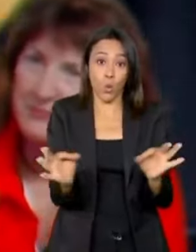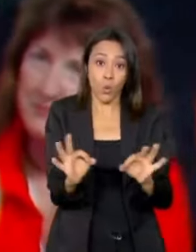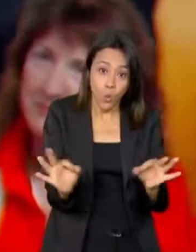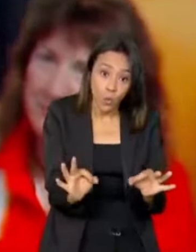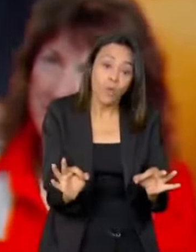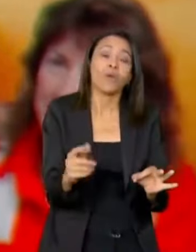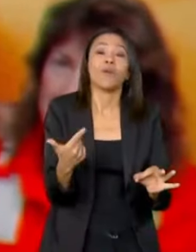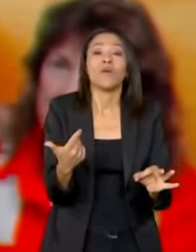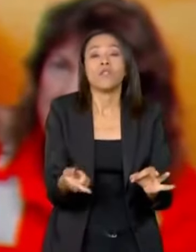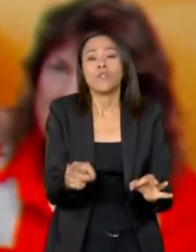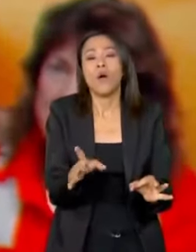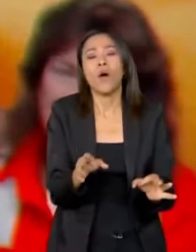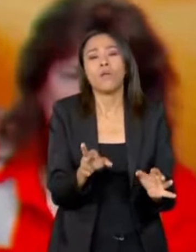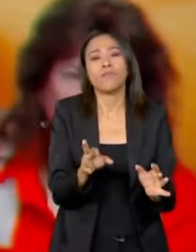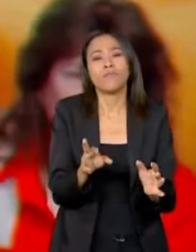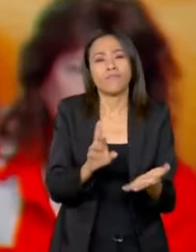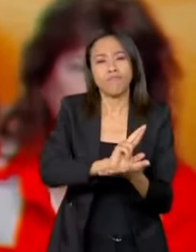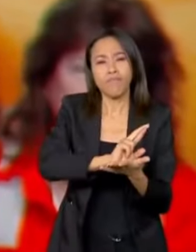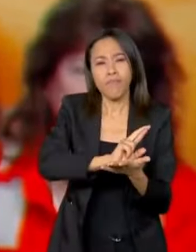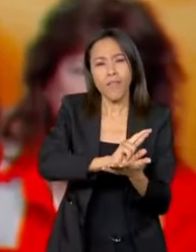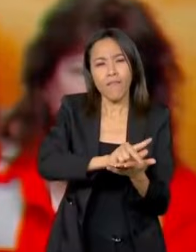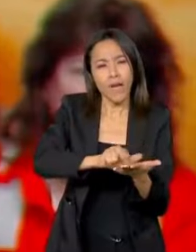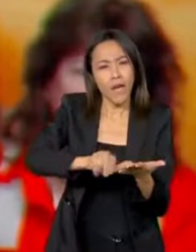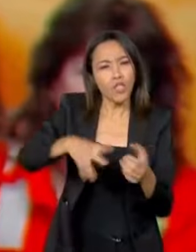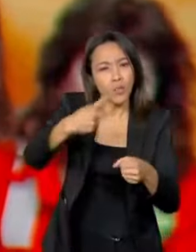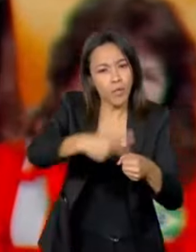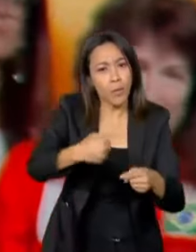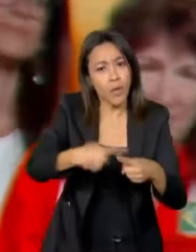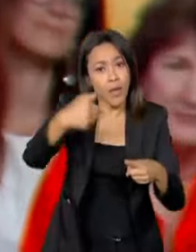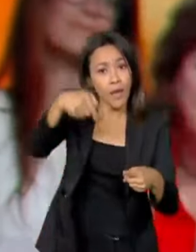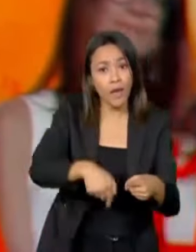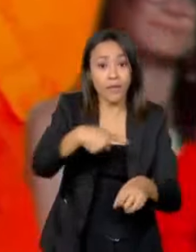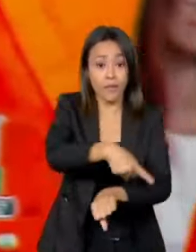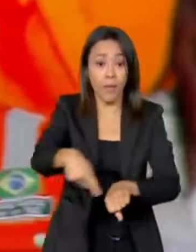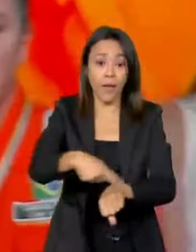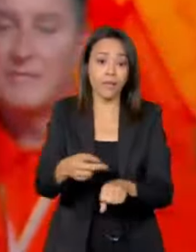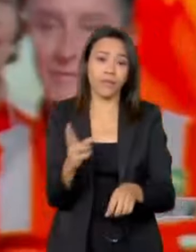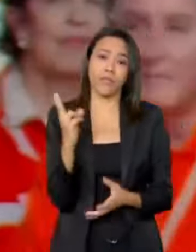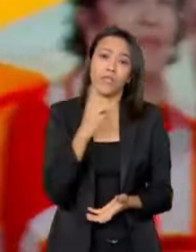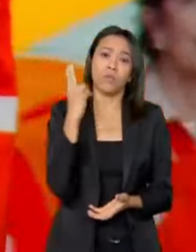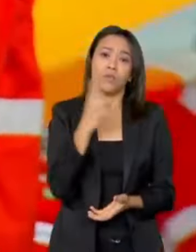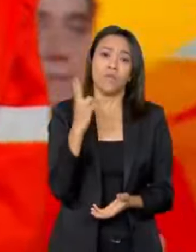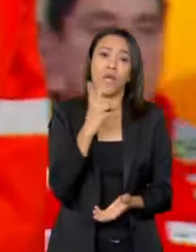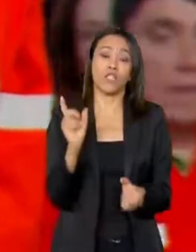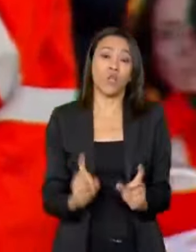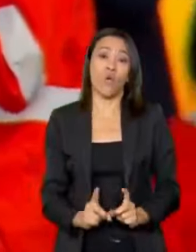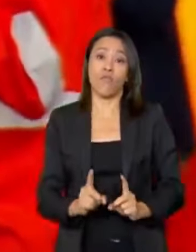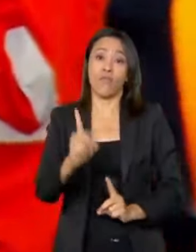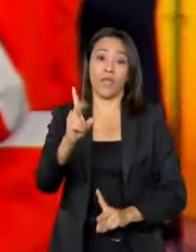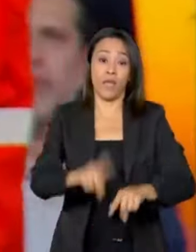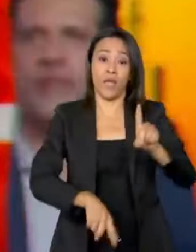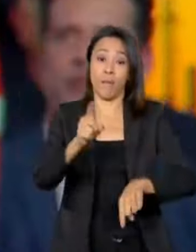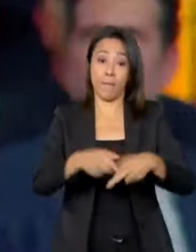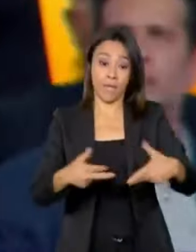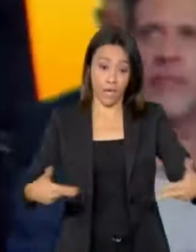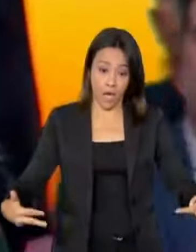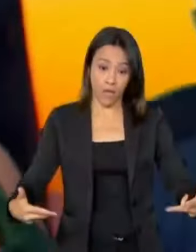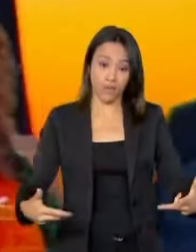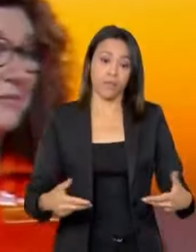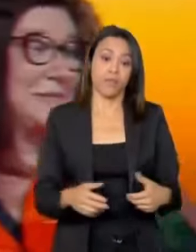exportando derivados de petróleo. Porque esse país, ele não pode ser apenas exportador de commodity. Nós